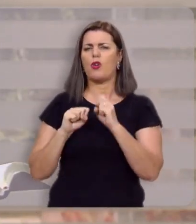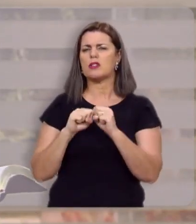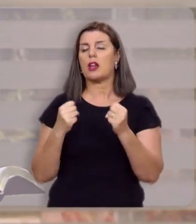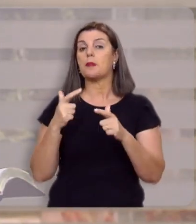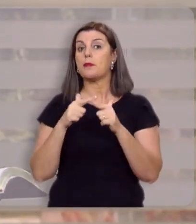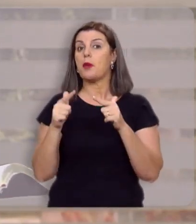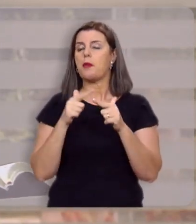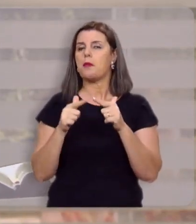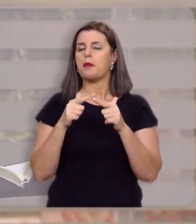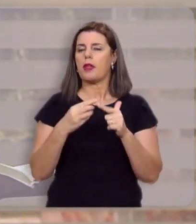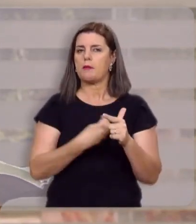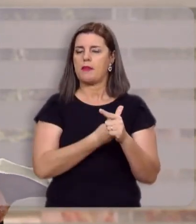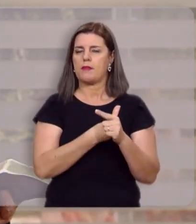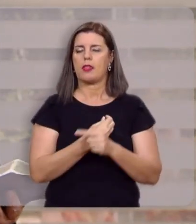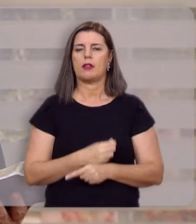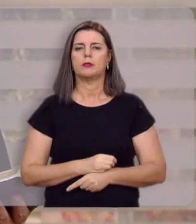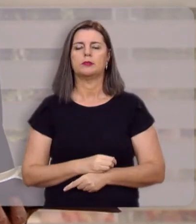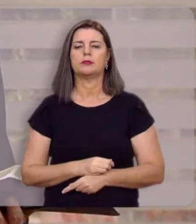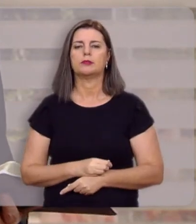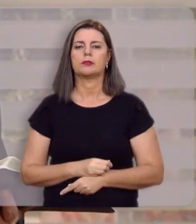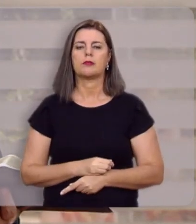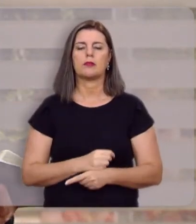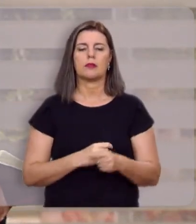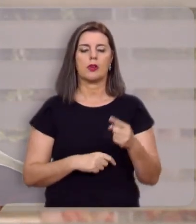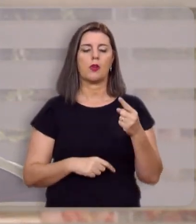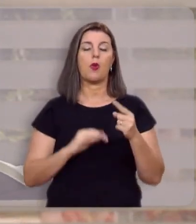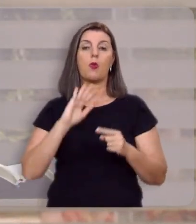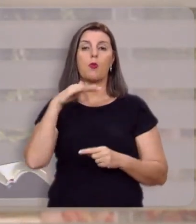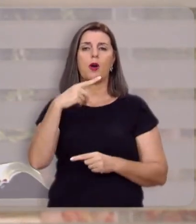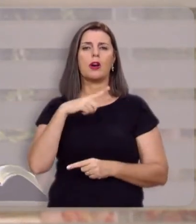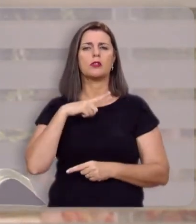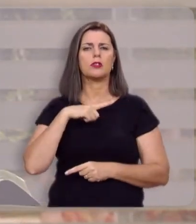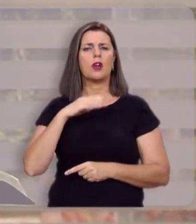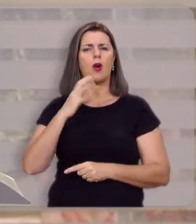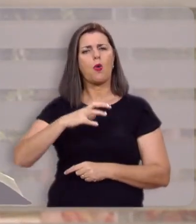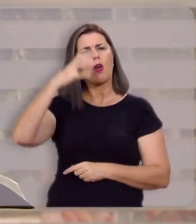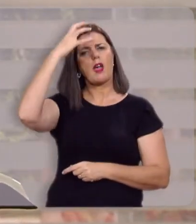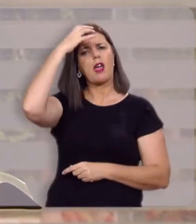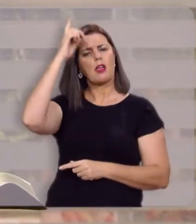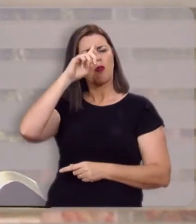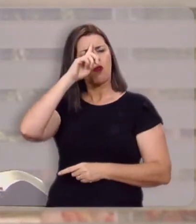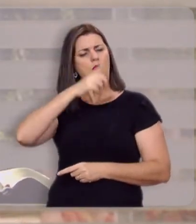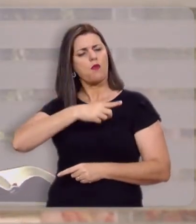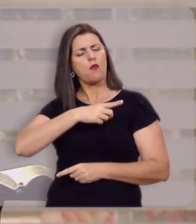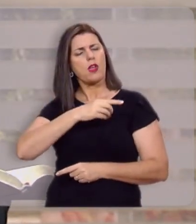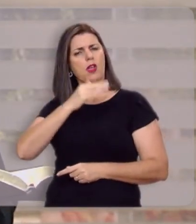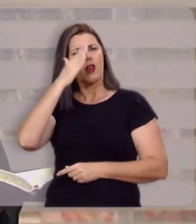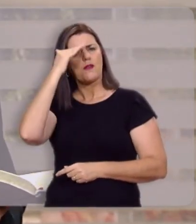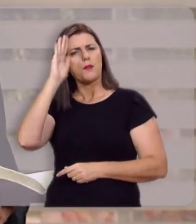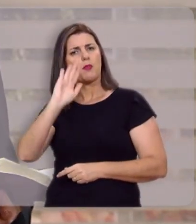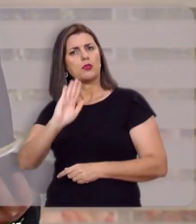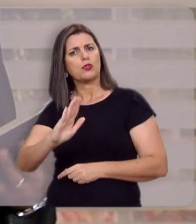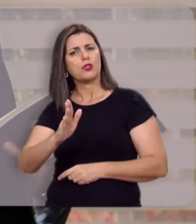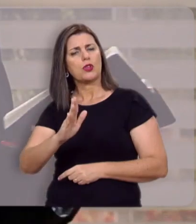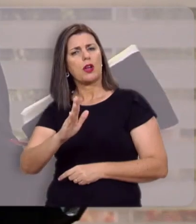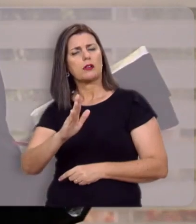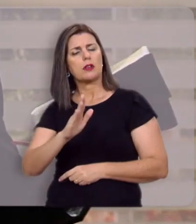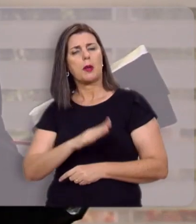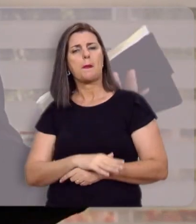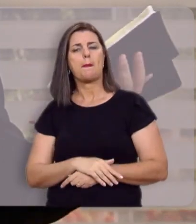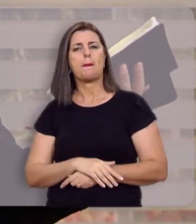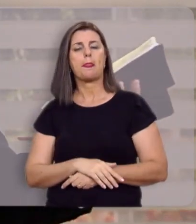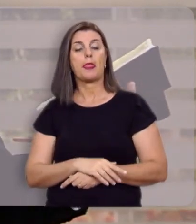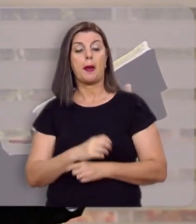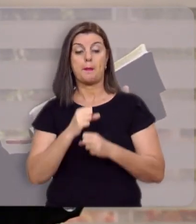grandes problemas na vida, exatamente quando ele estava no auge do seu governo. A